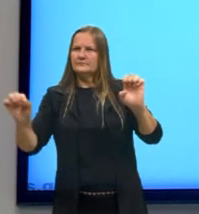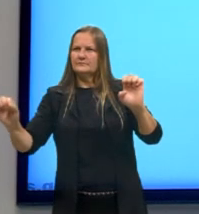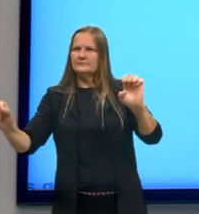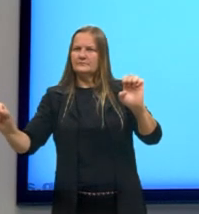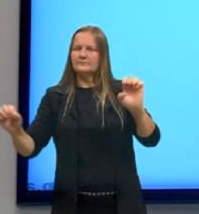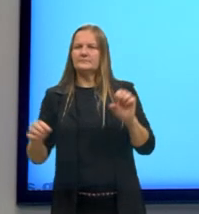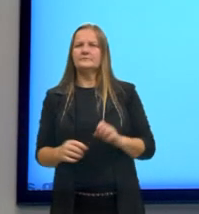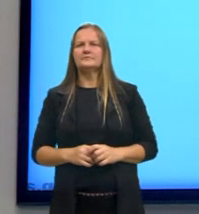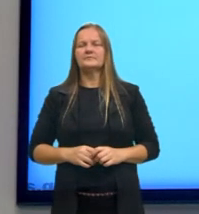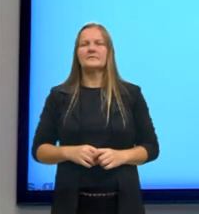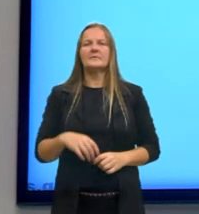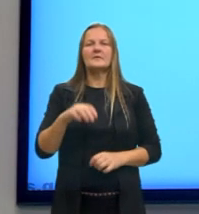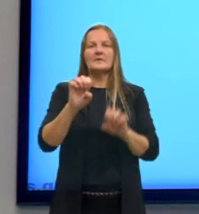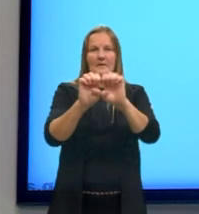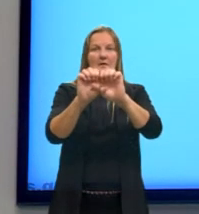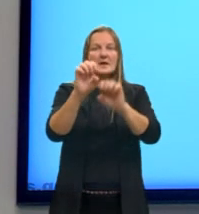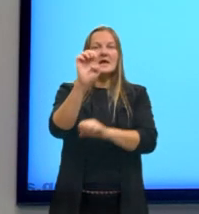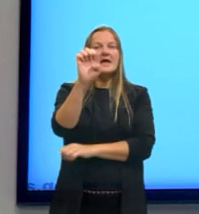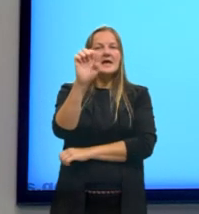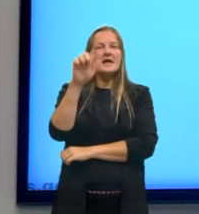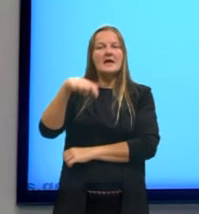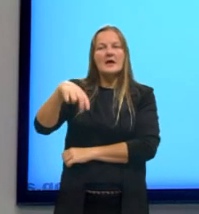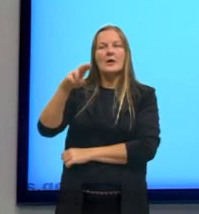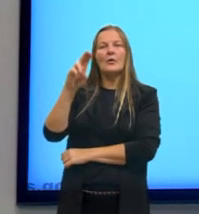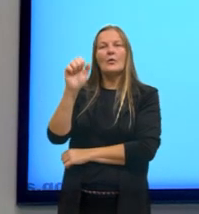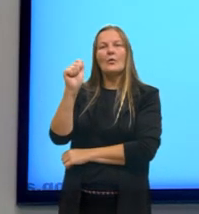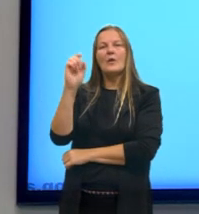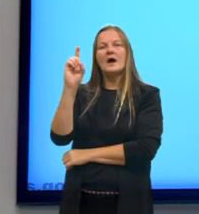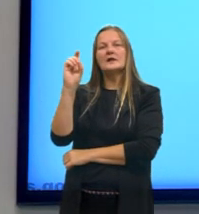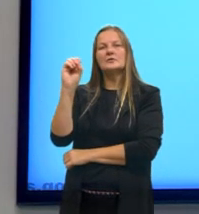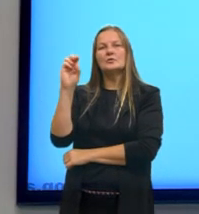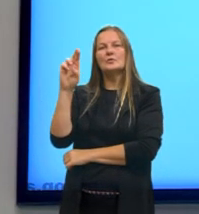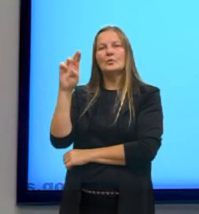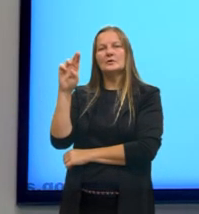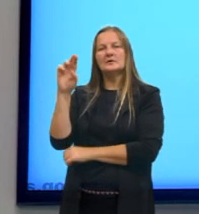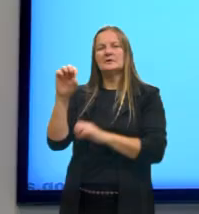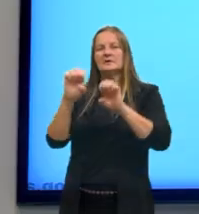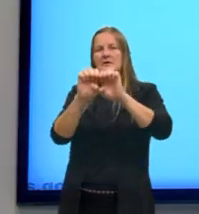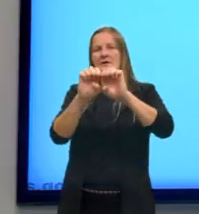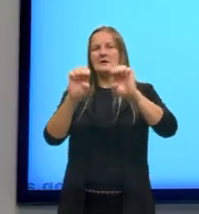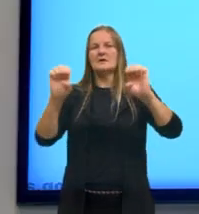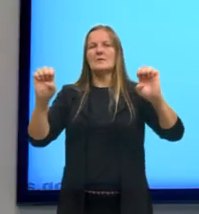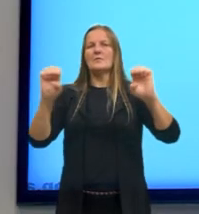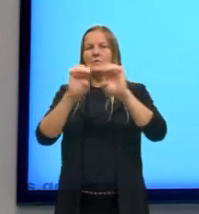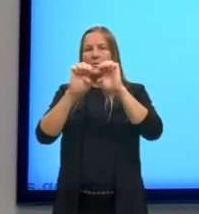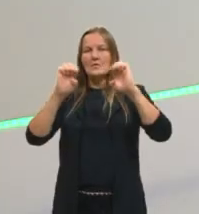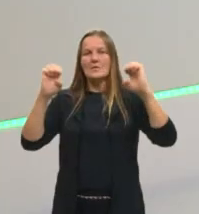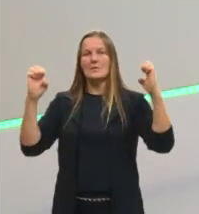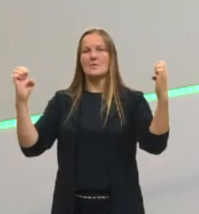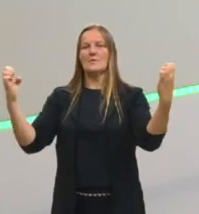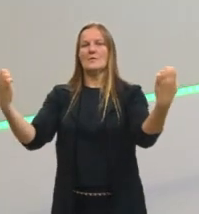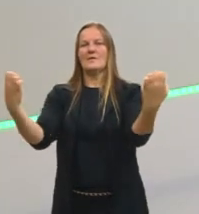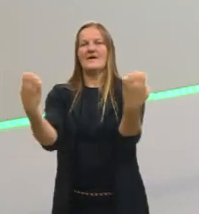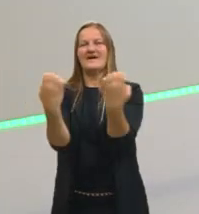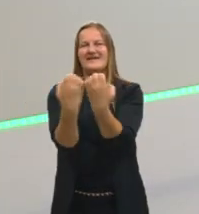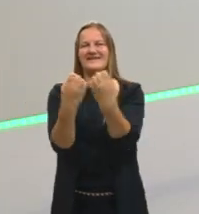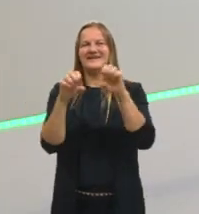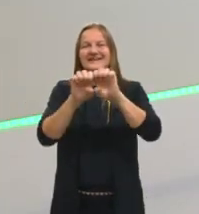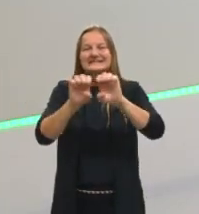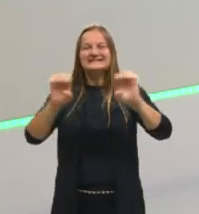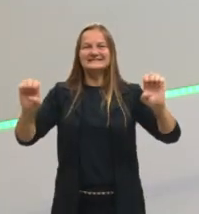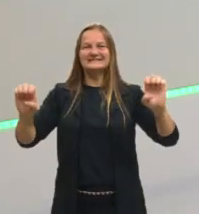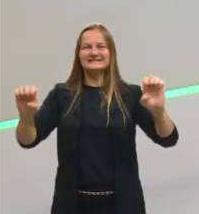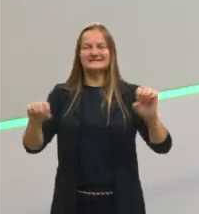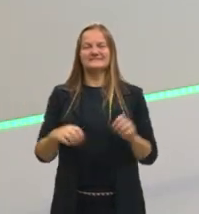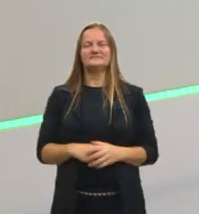é a linha do Equador tá a gurizada é o maior círculo que nós e na terra certo